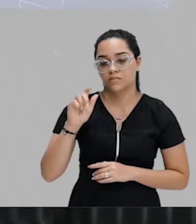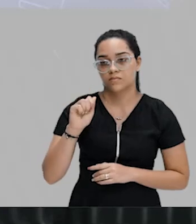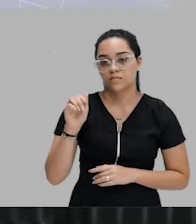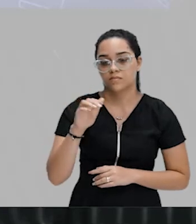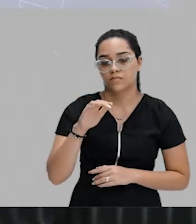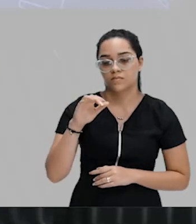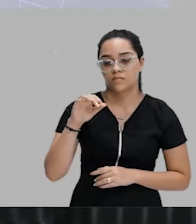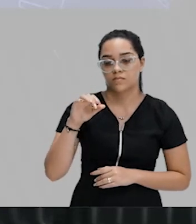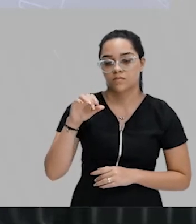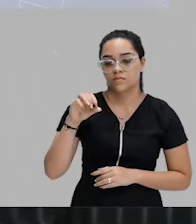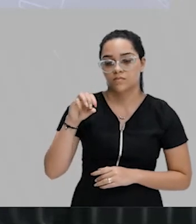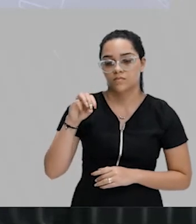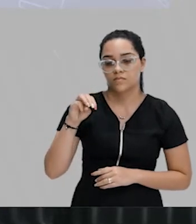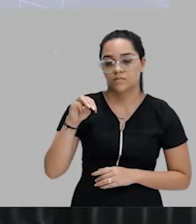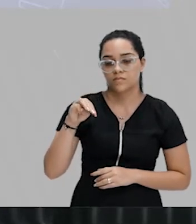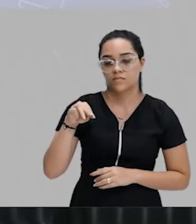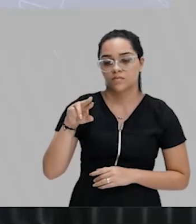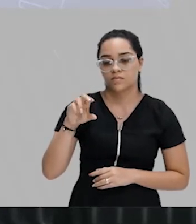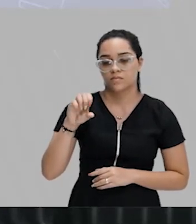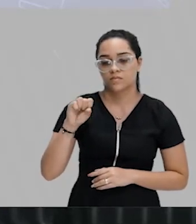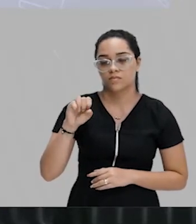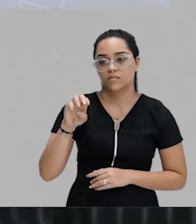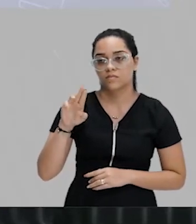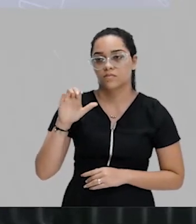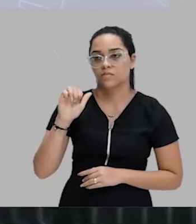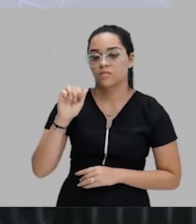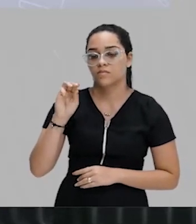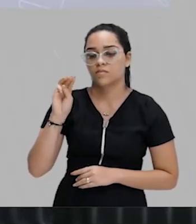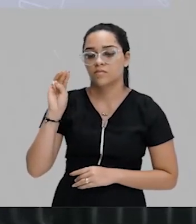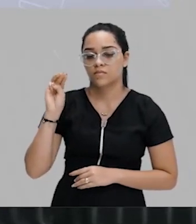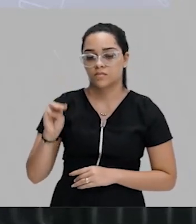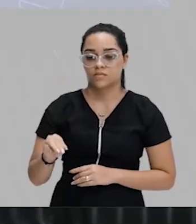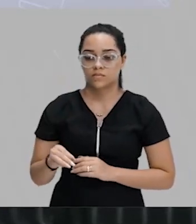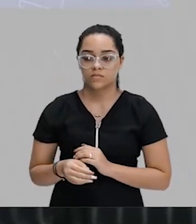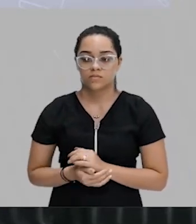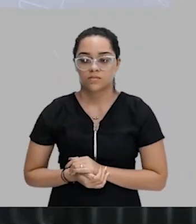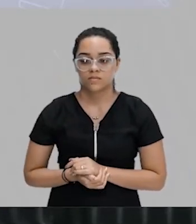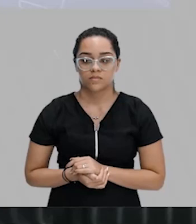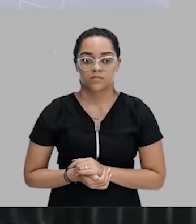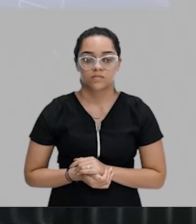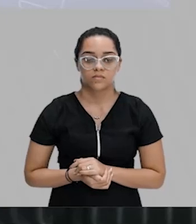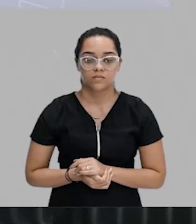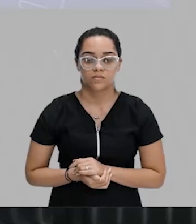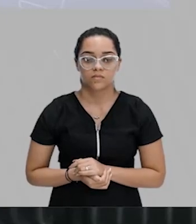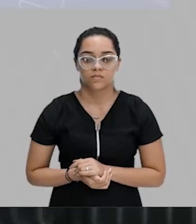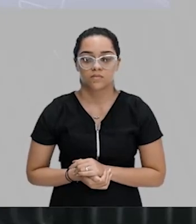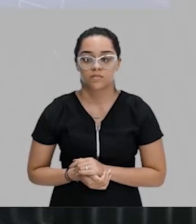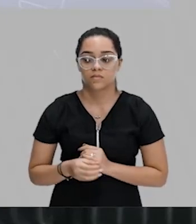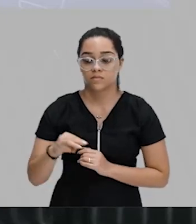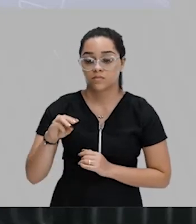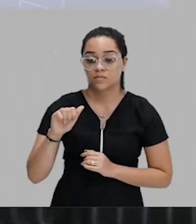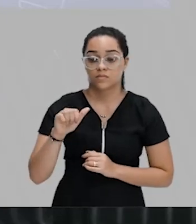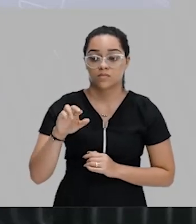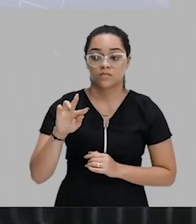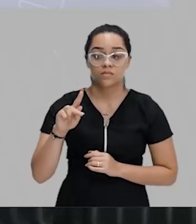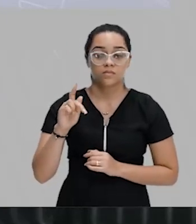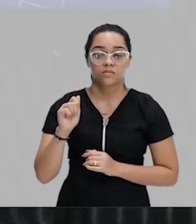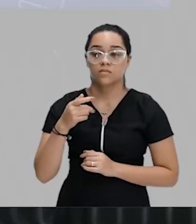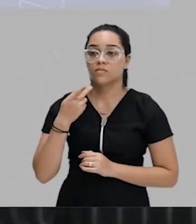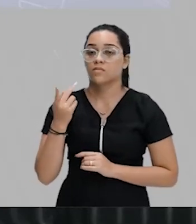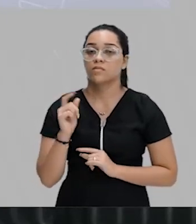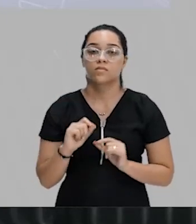sociólogos, que é uma grande socióloga, que é chamada Marta Nansub, a Marta, ela diz o